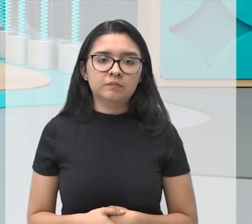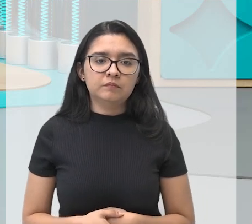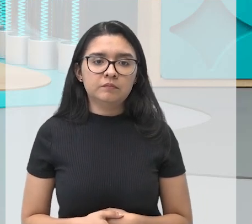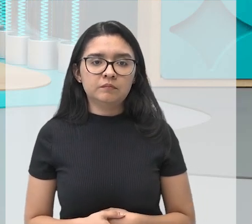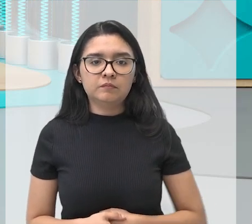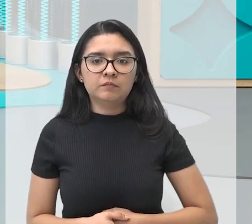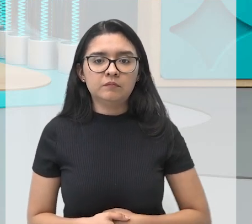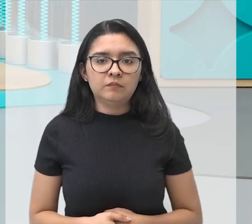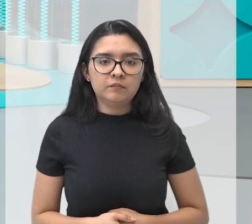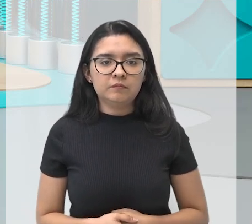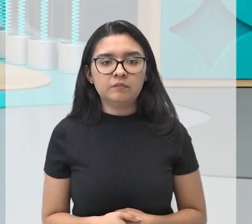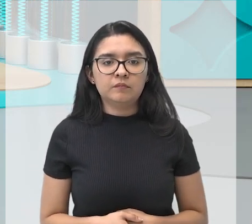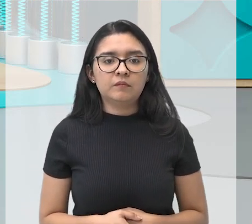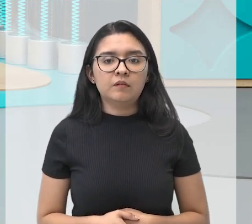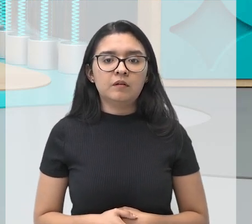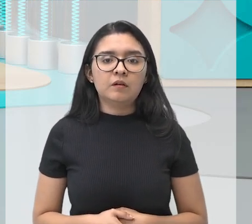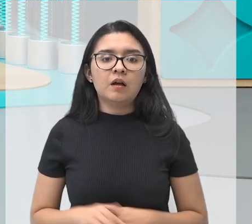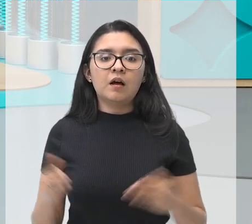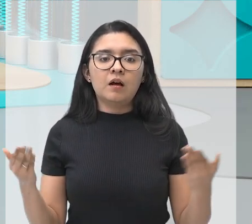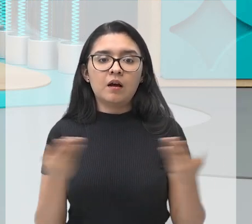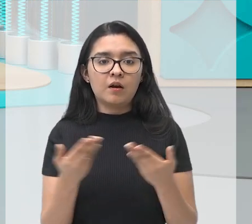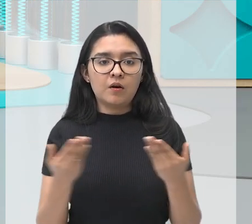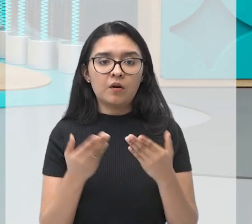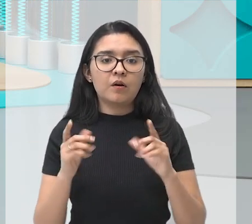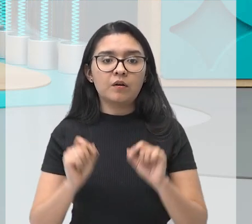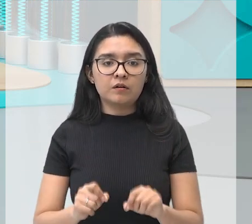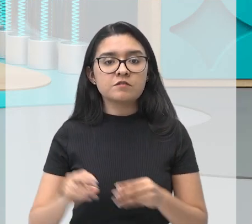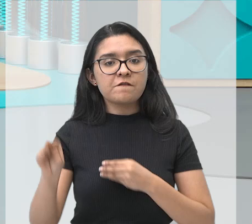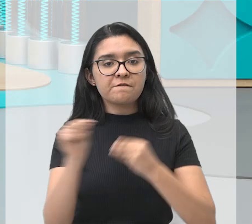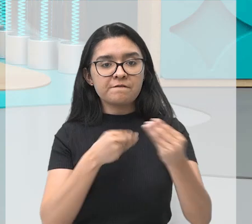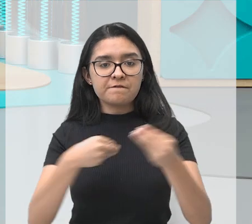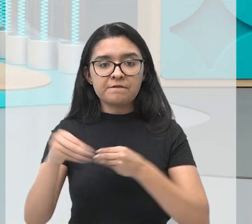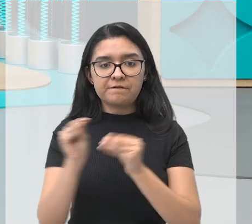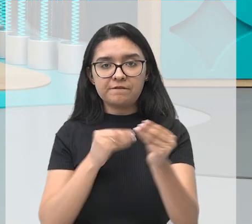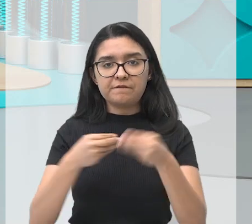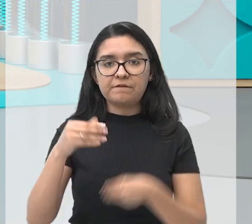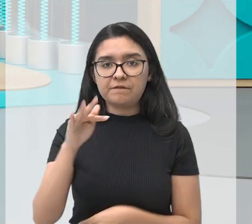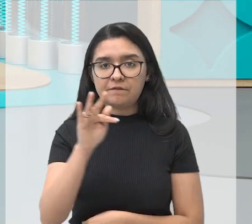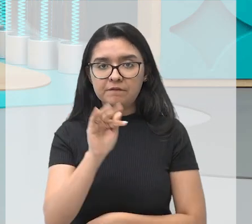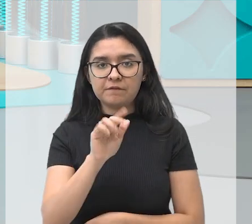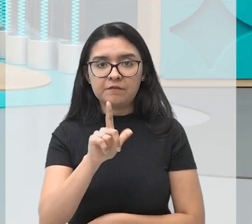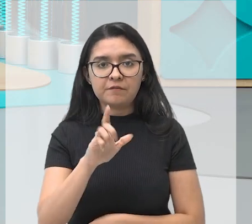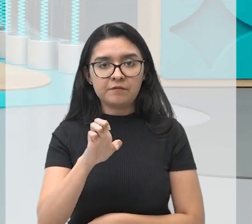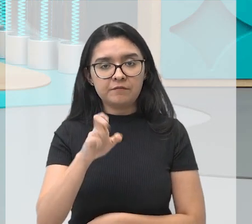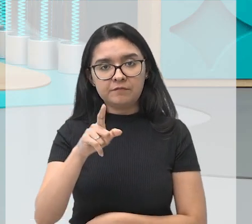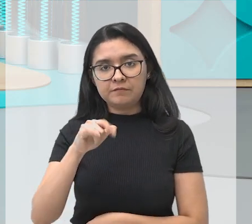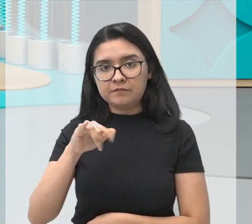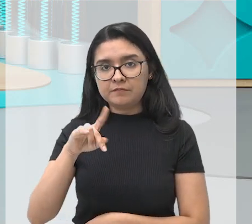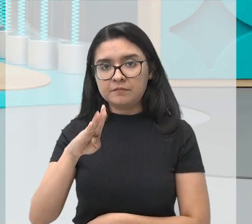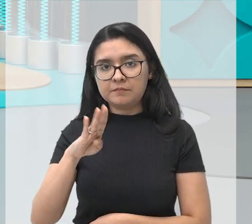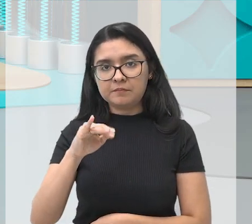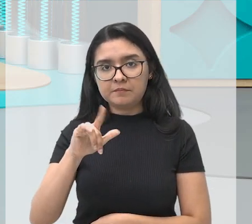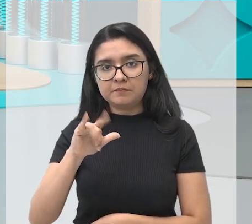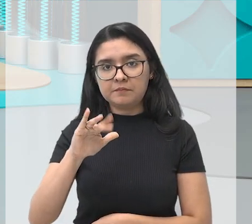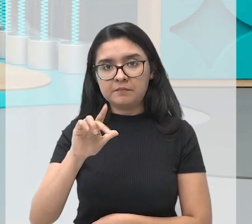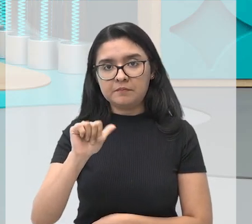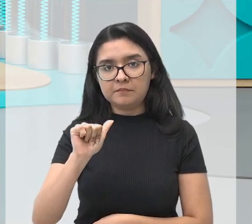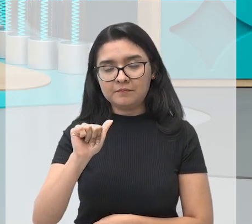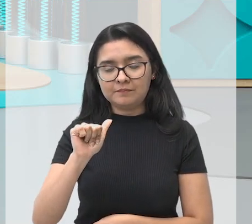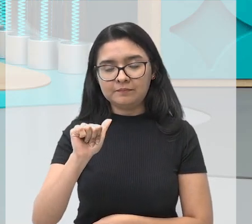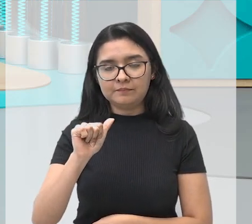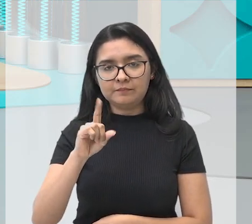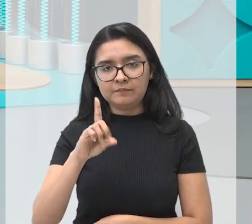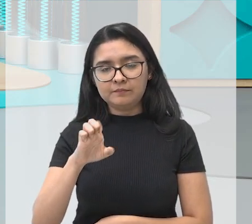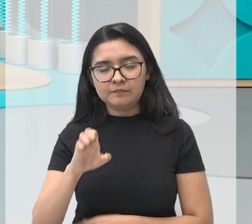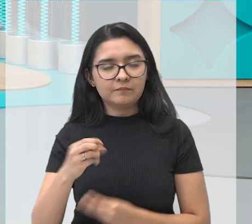da resistência muscular, nós vamos ver agora um pouco sobre a flexibilidade. O que essa capacidade física faz, como